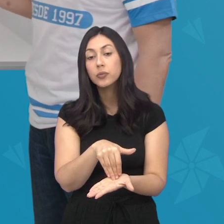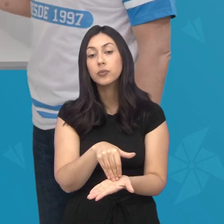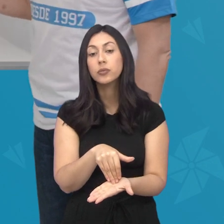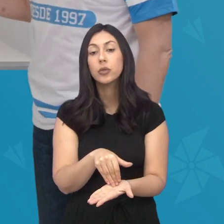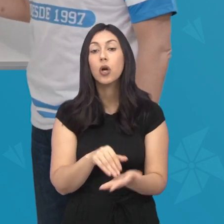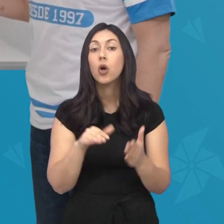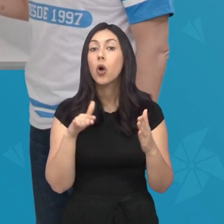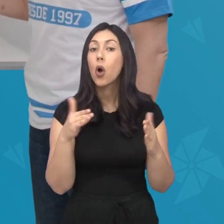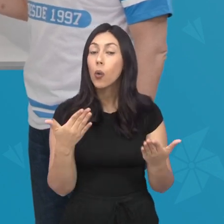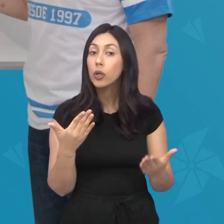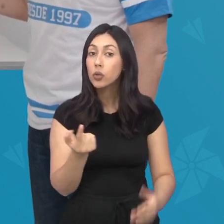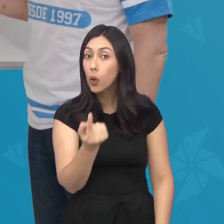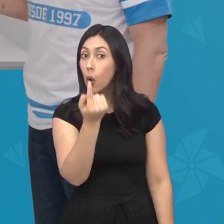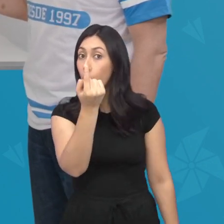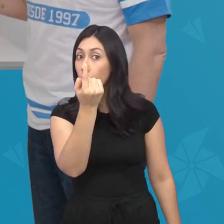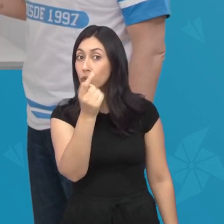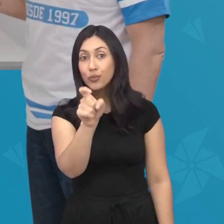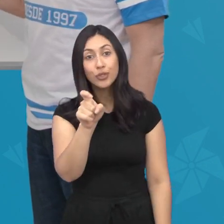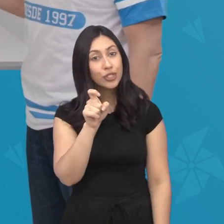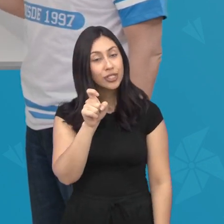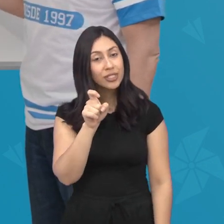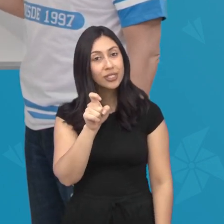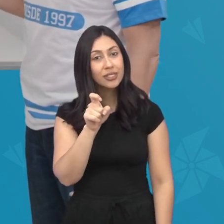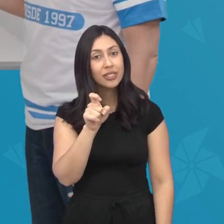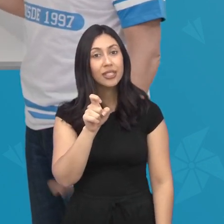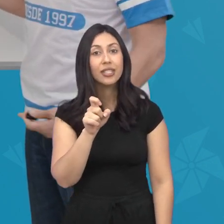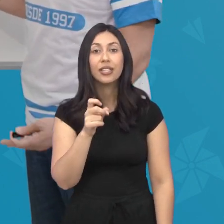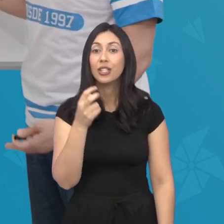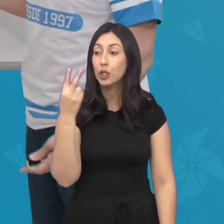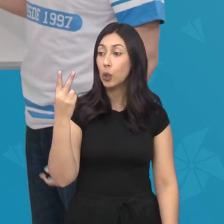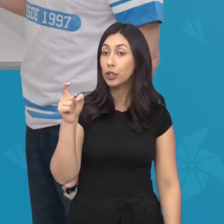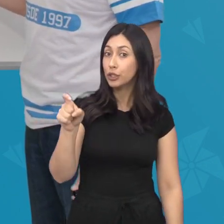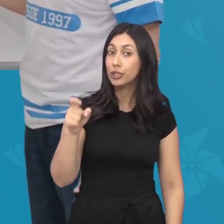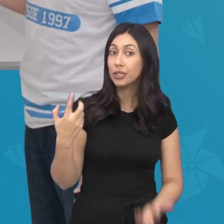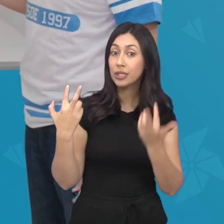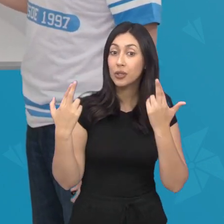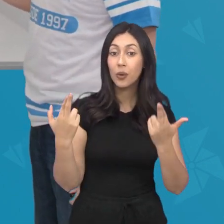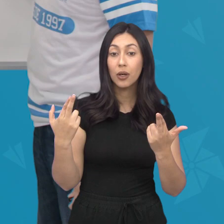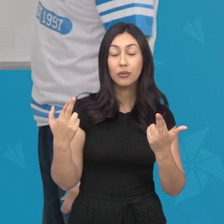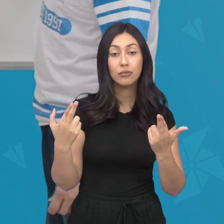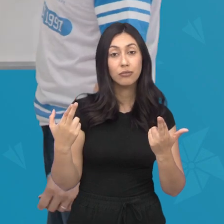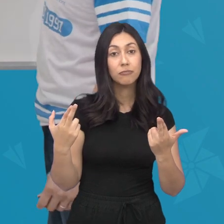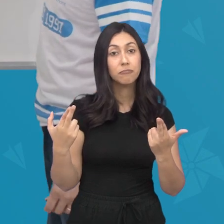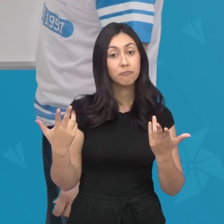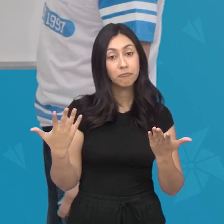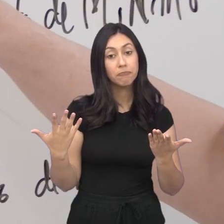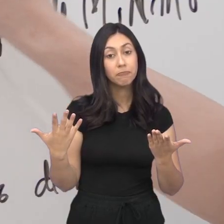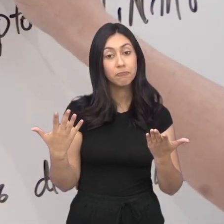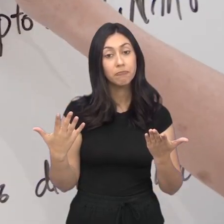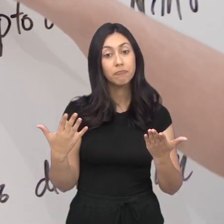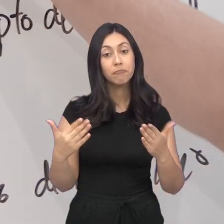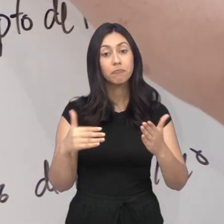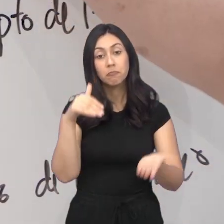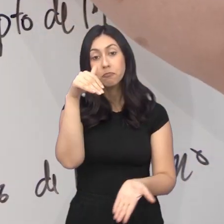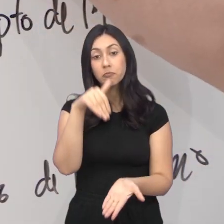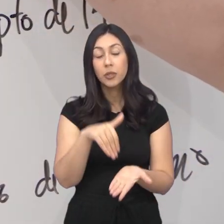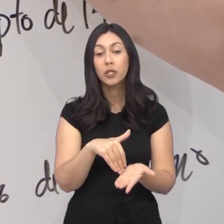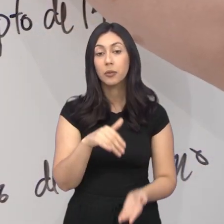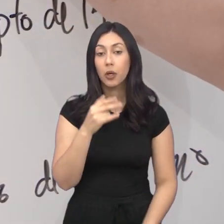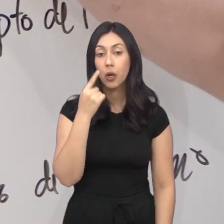tiver uma raiz só, será o ponto de mínimo aquela raiz. Ok? É o caso assim,